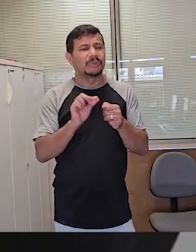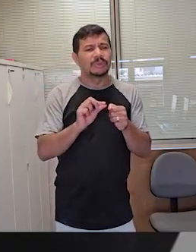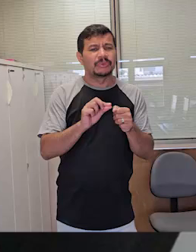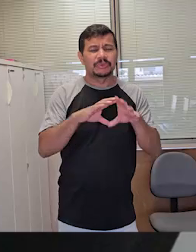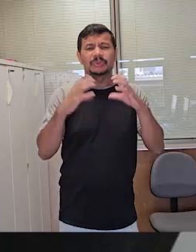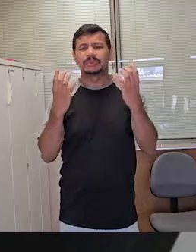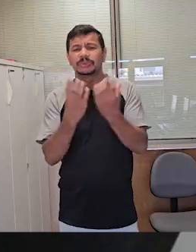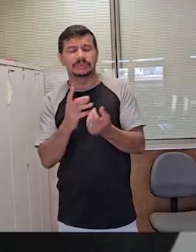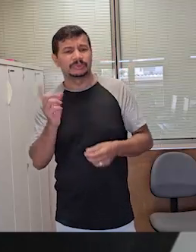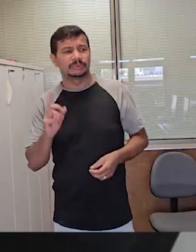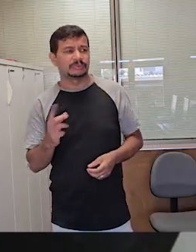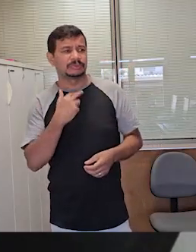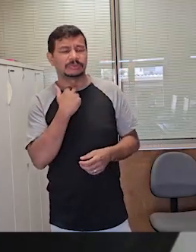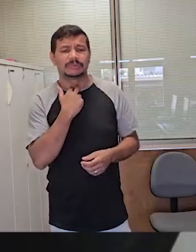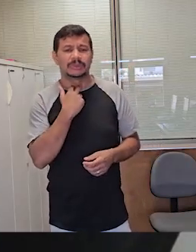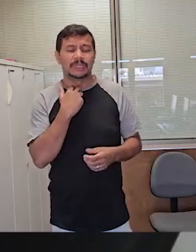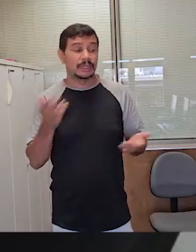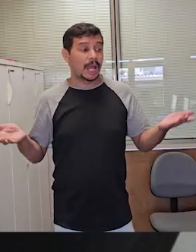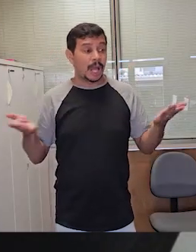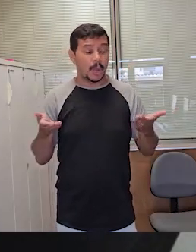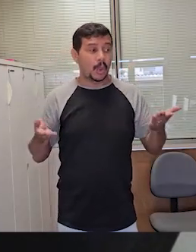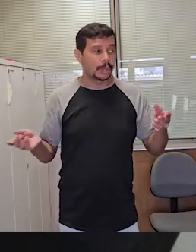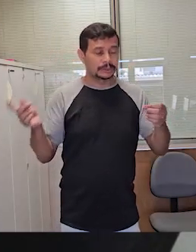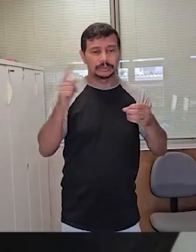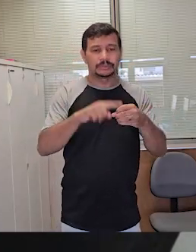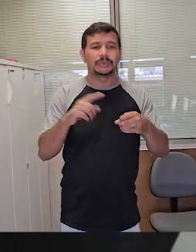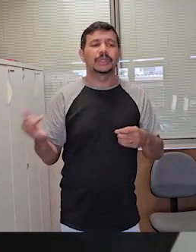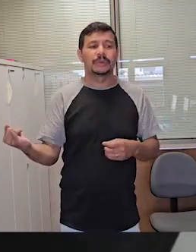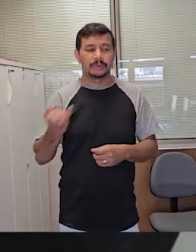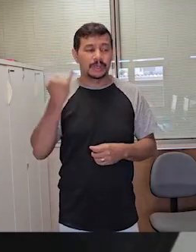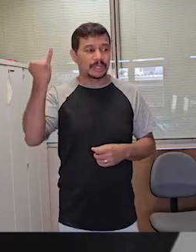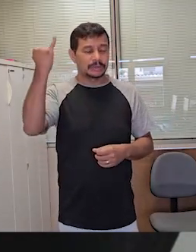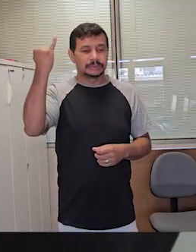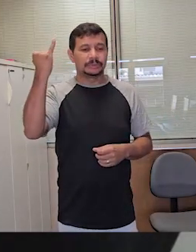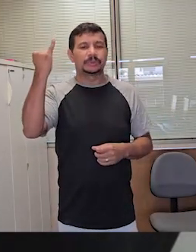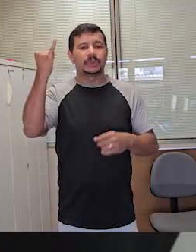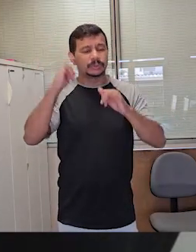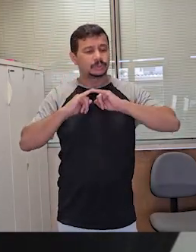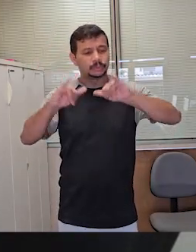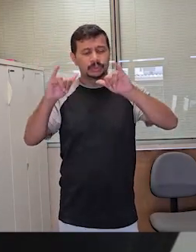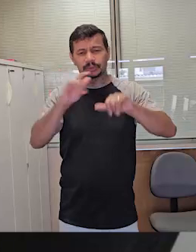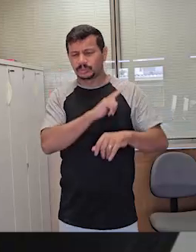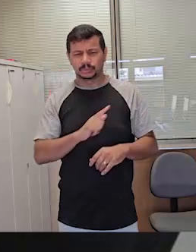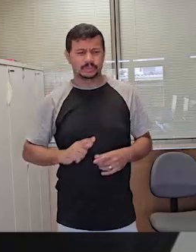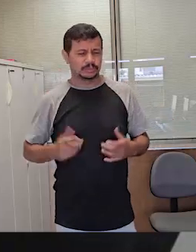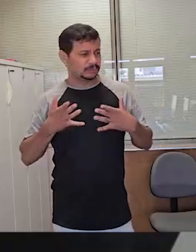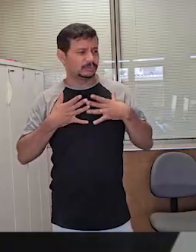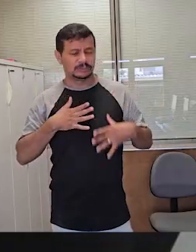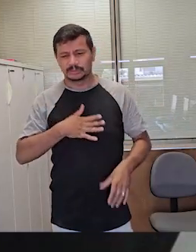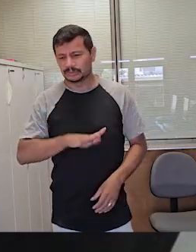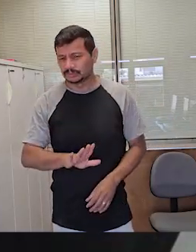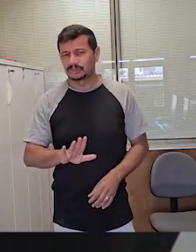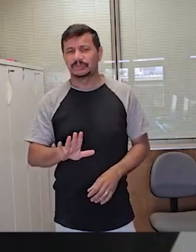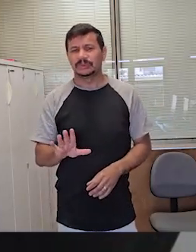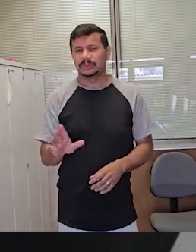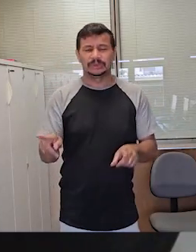né? E agora nós estamos retomando as conferências. Então é importante, apesar, até o governo não gosta também de conferência, porque